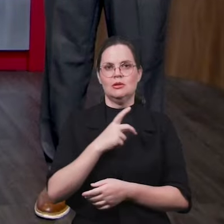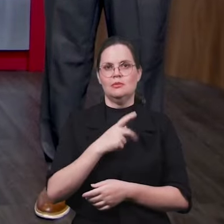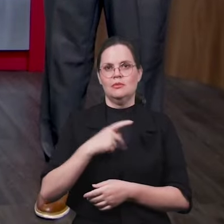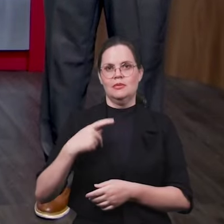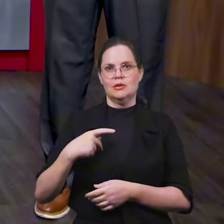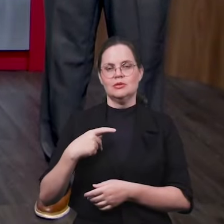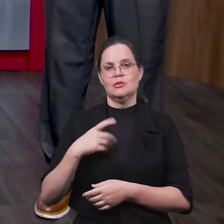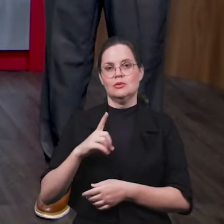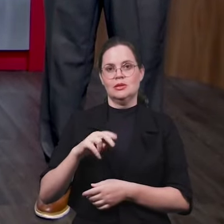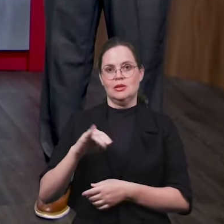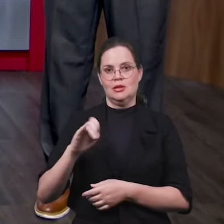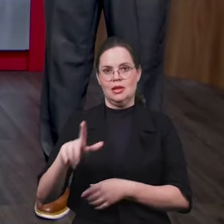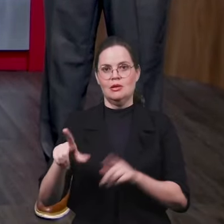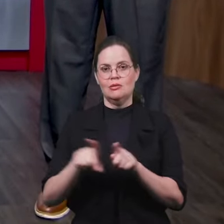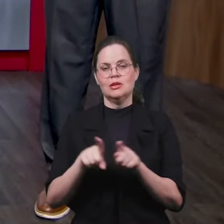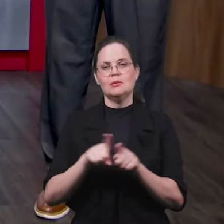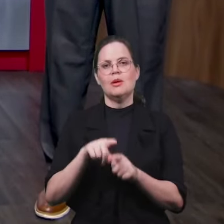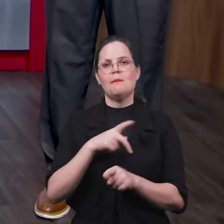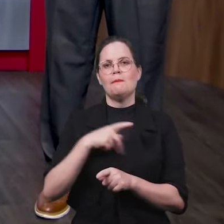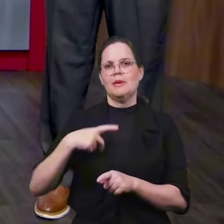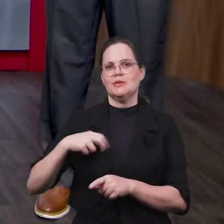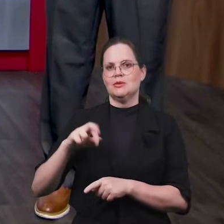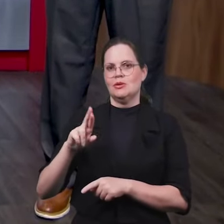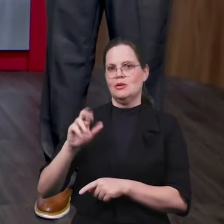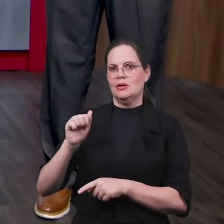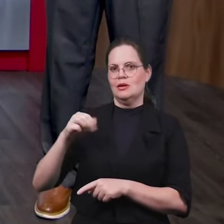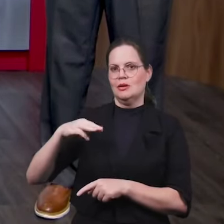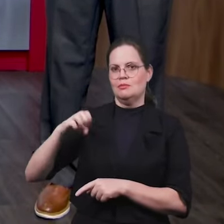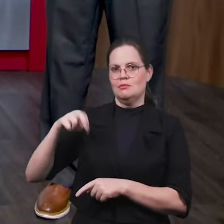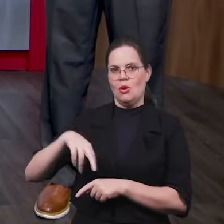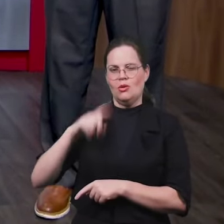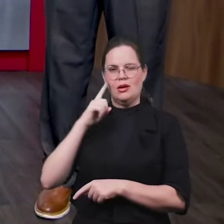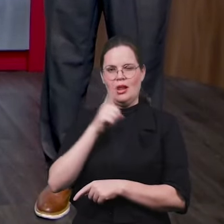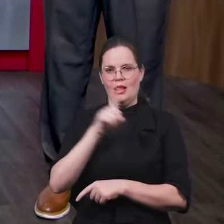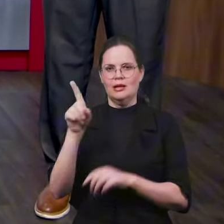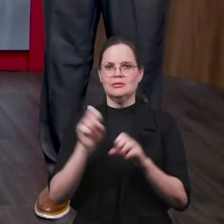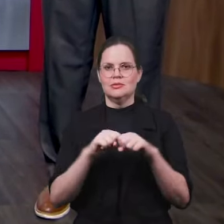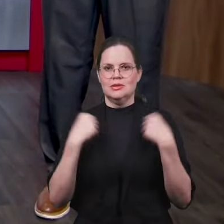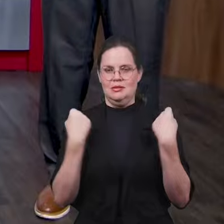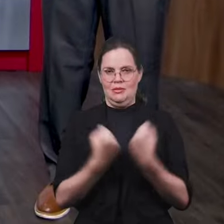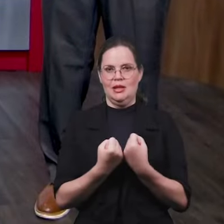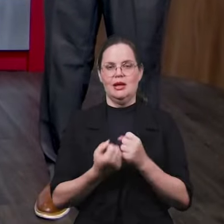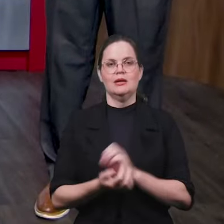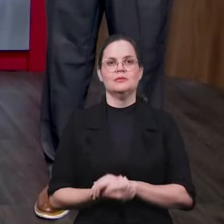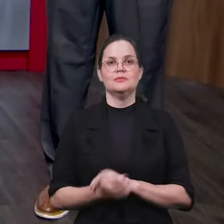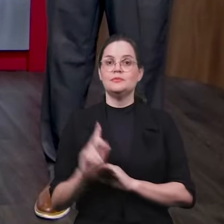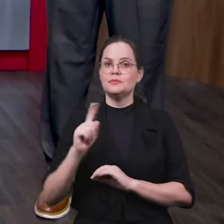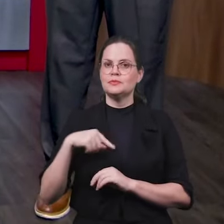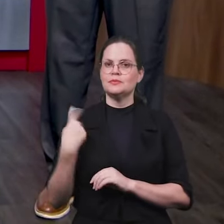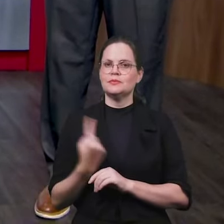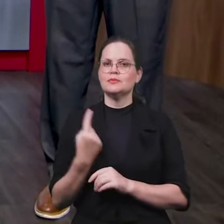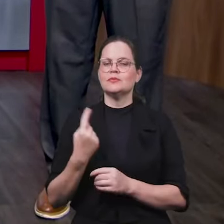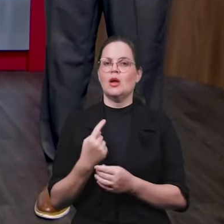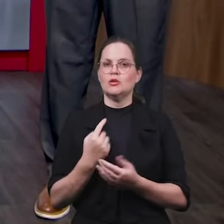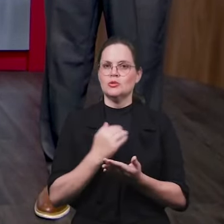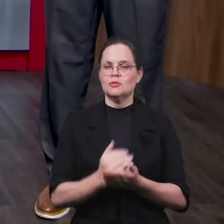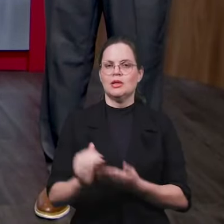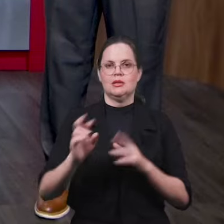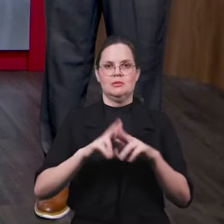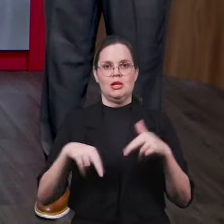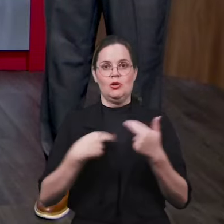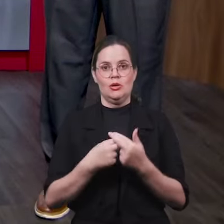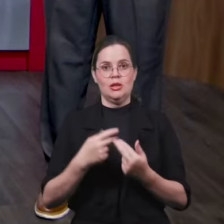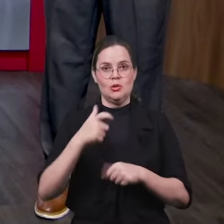pastor Ramon Penha estava conosco nesse seminário em Havana. Né? Amém. E desde então começamos a nos